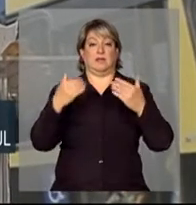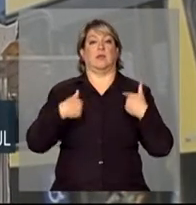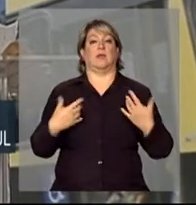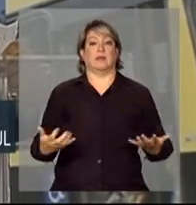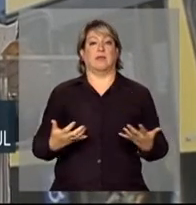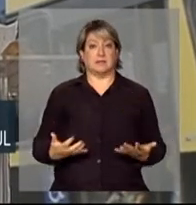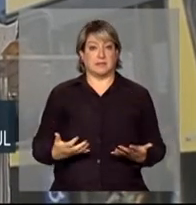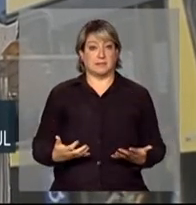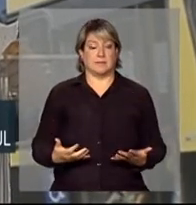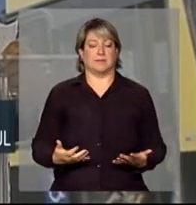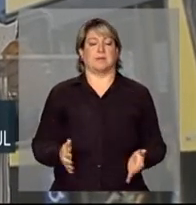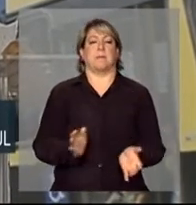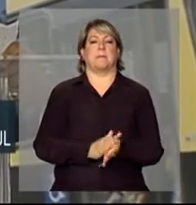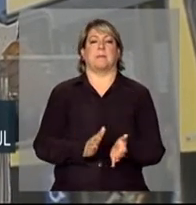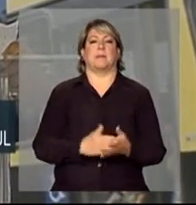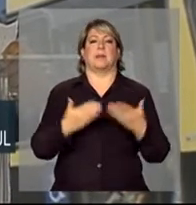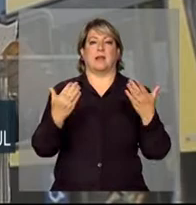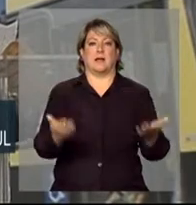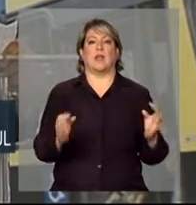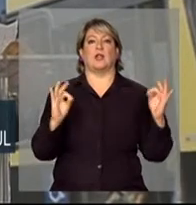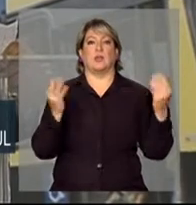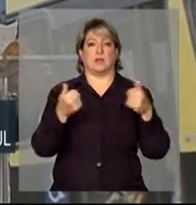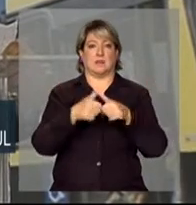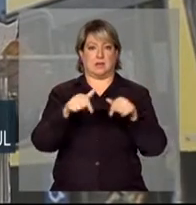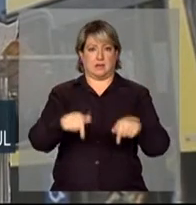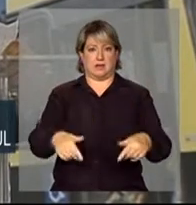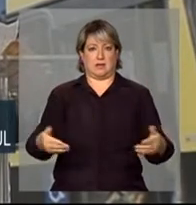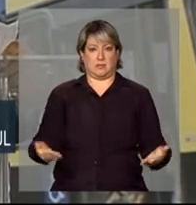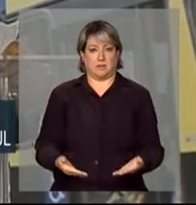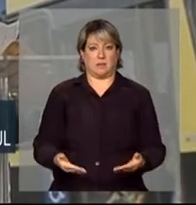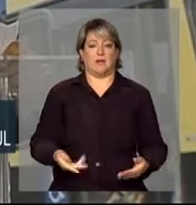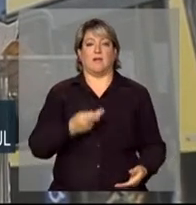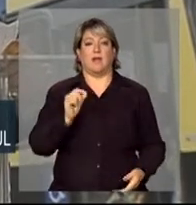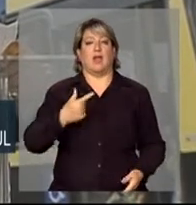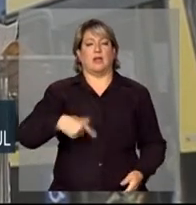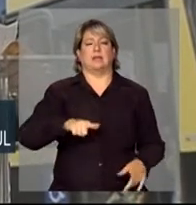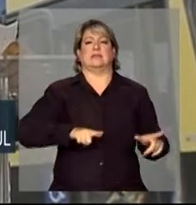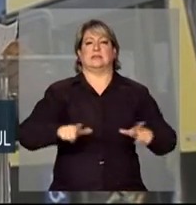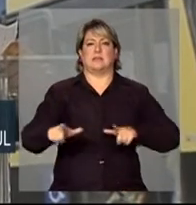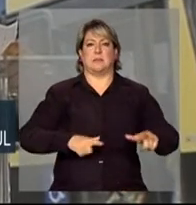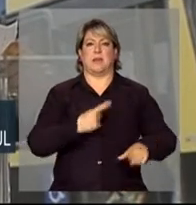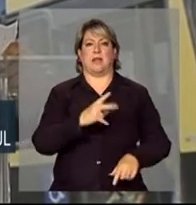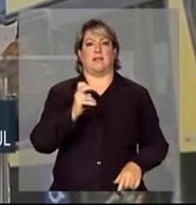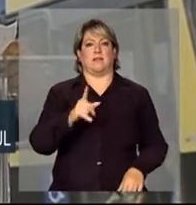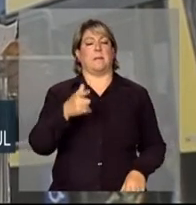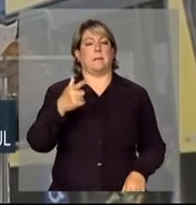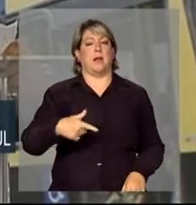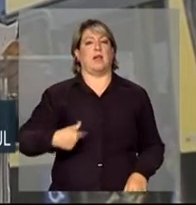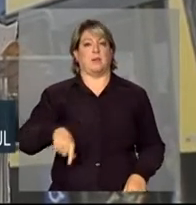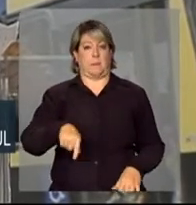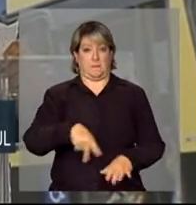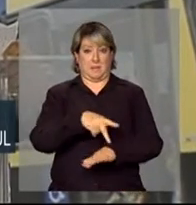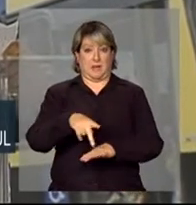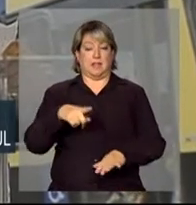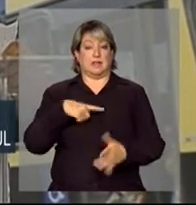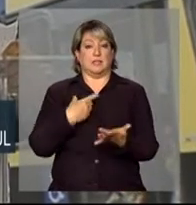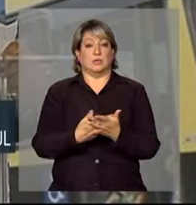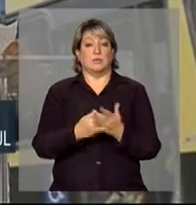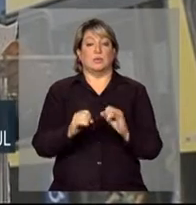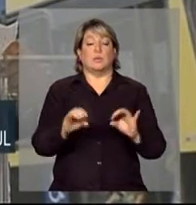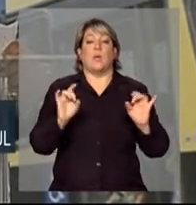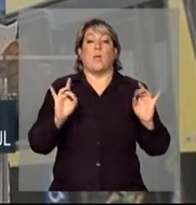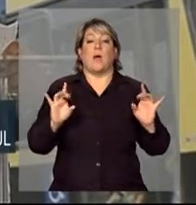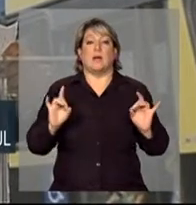queria parabenizar a todos aqui presentes e dizer que nós estamos trabalhando cada vez mais para que o país tenha uma educação de